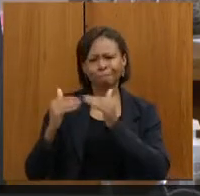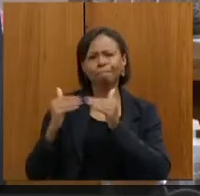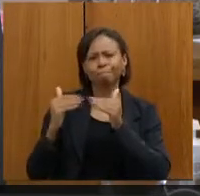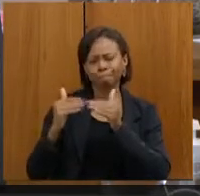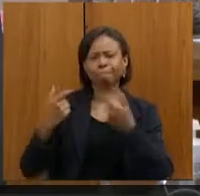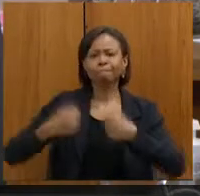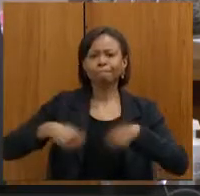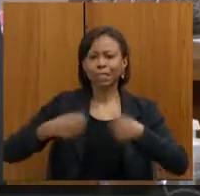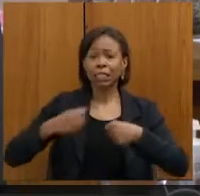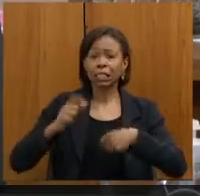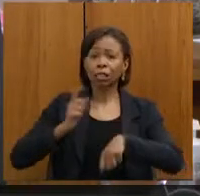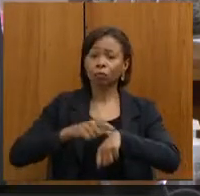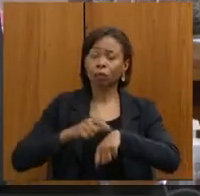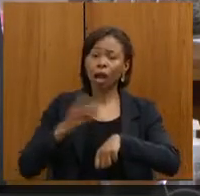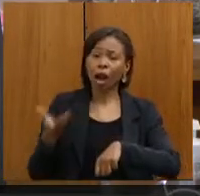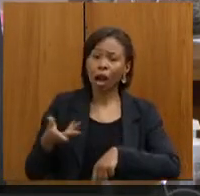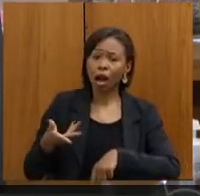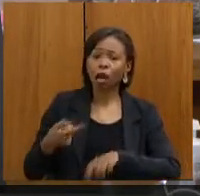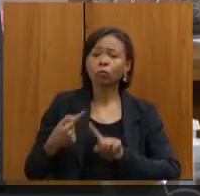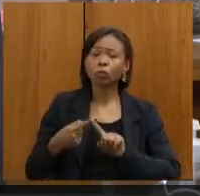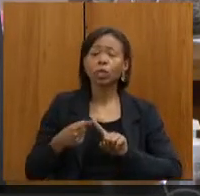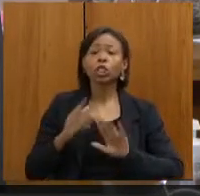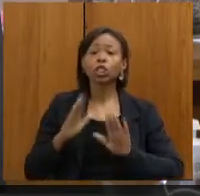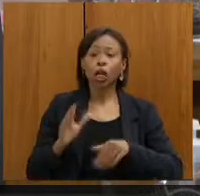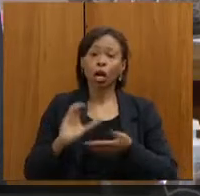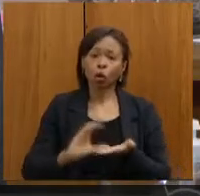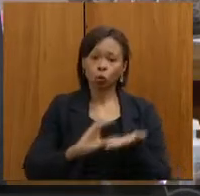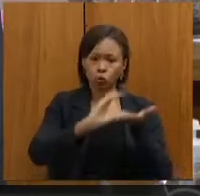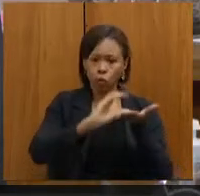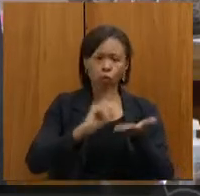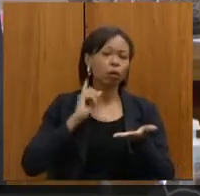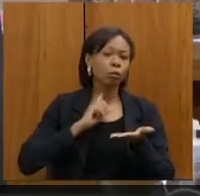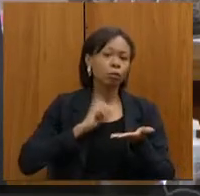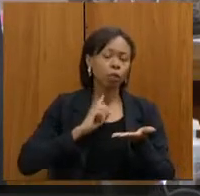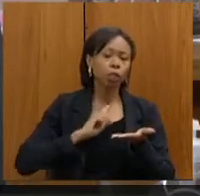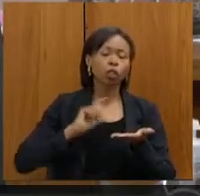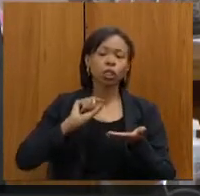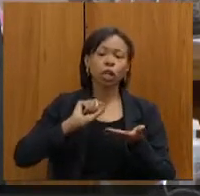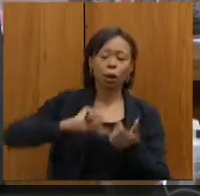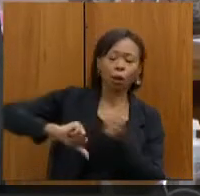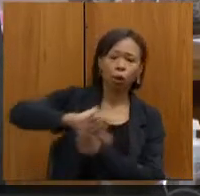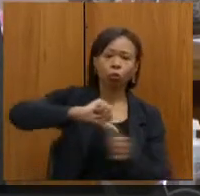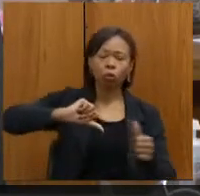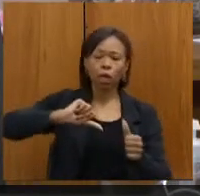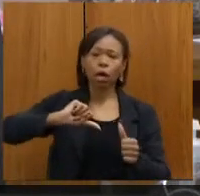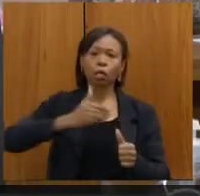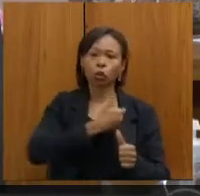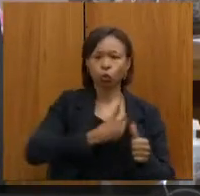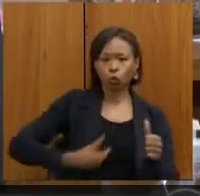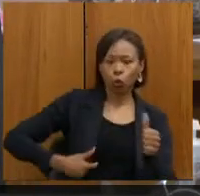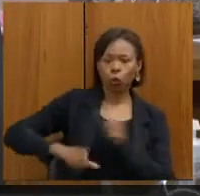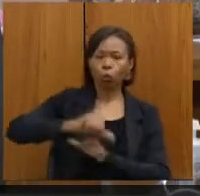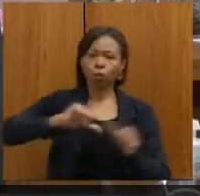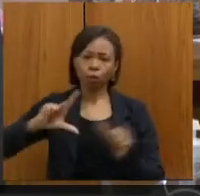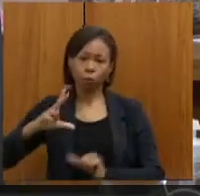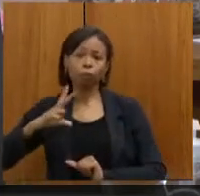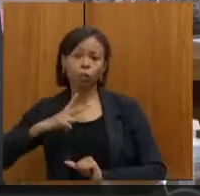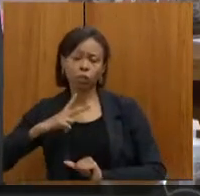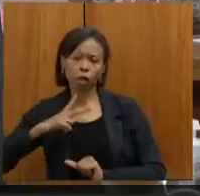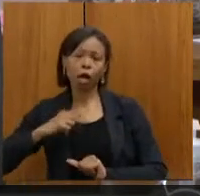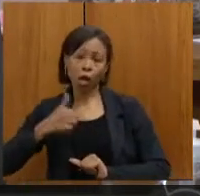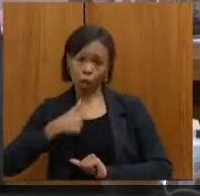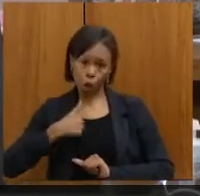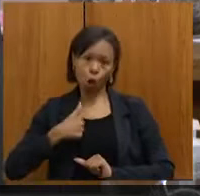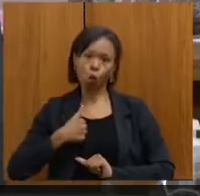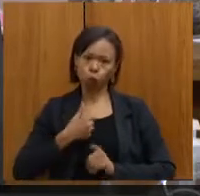necessidade da gente acelerará foi criado um conselho Mineiro de desestatização a qual Inclusive a gente eu faço parte e a gente